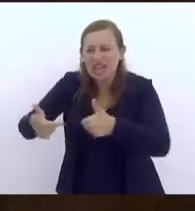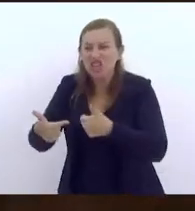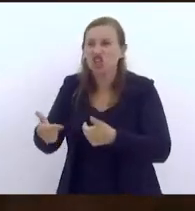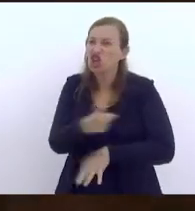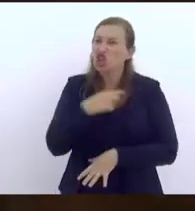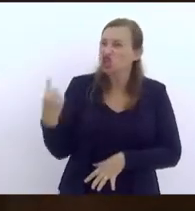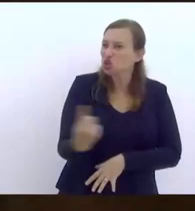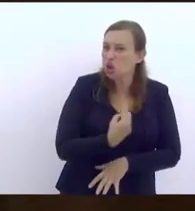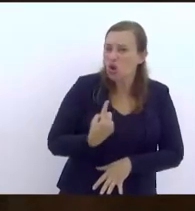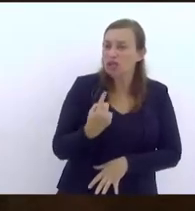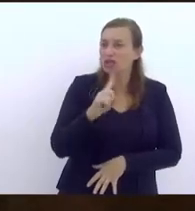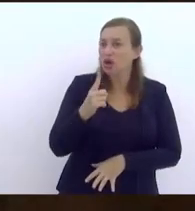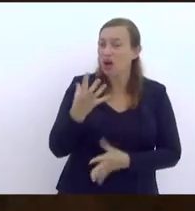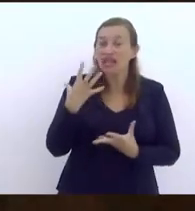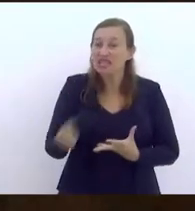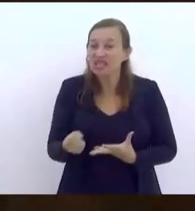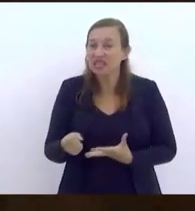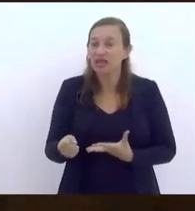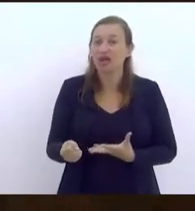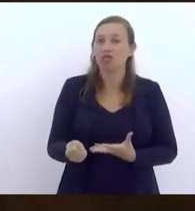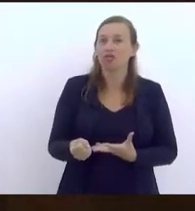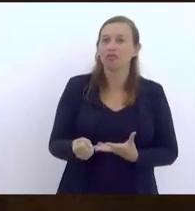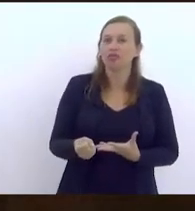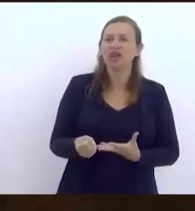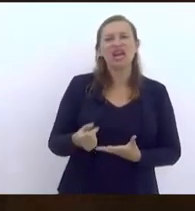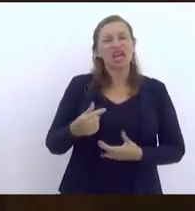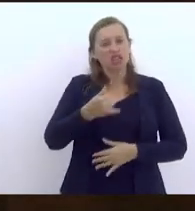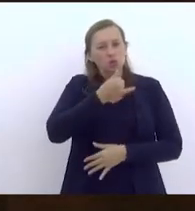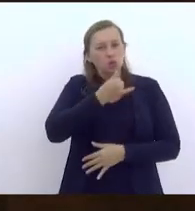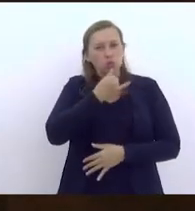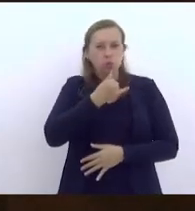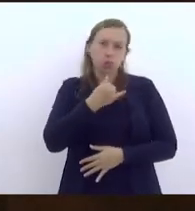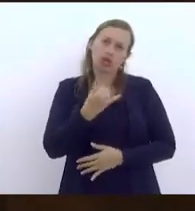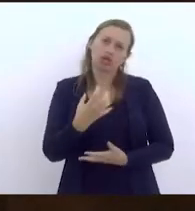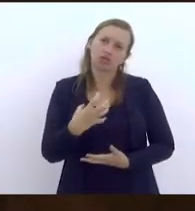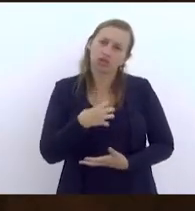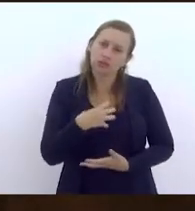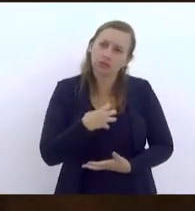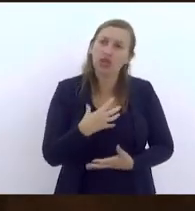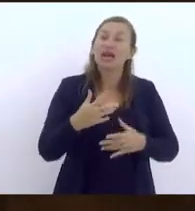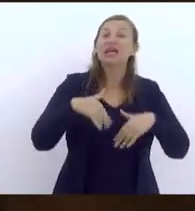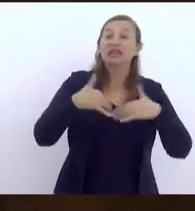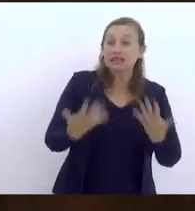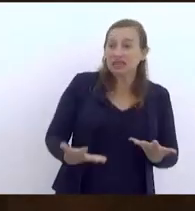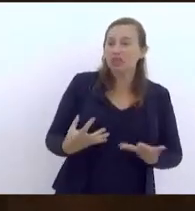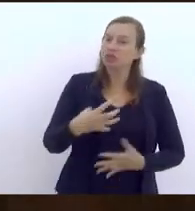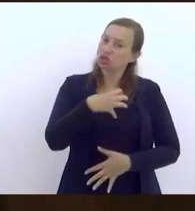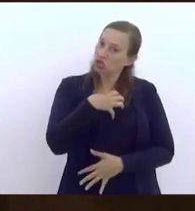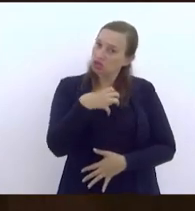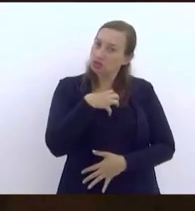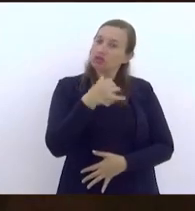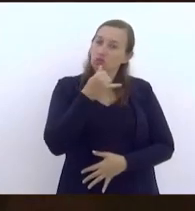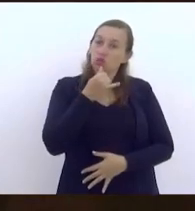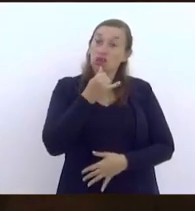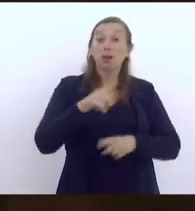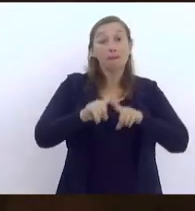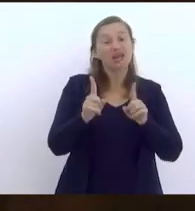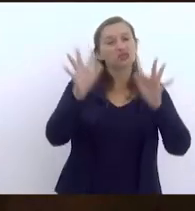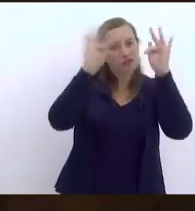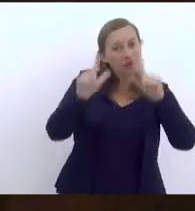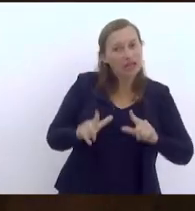não somos coniventes a isso. E é isso que me entristece. Então, me entristece neste ponto. Mas eu fico